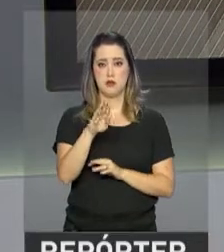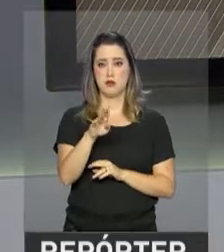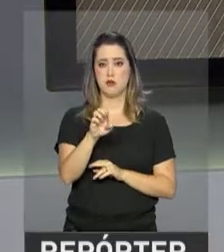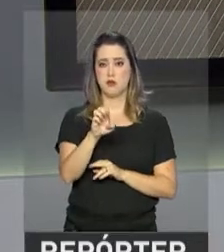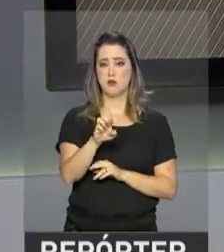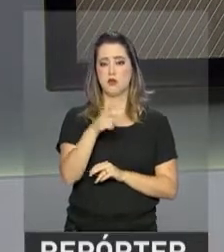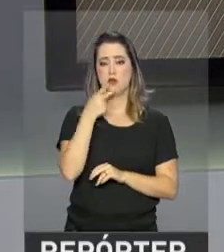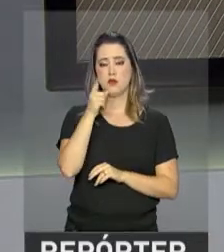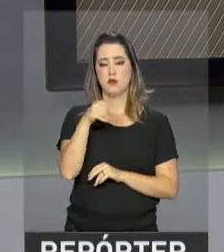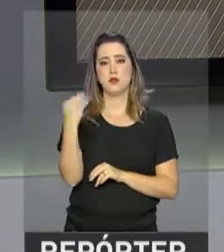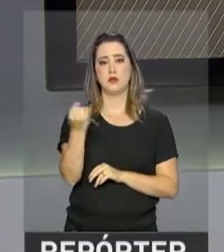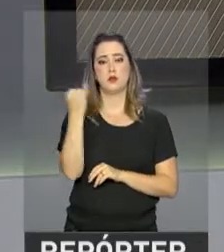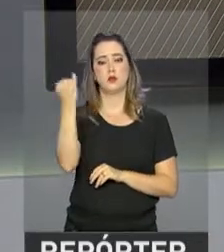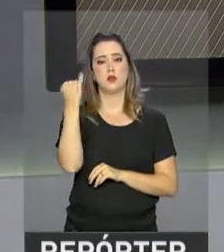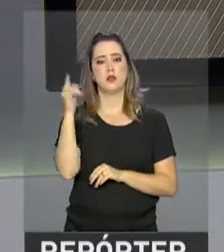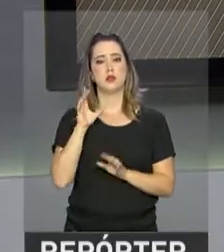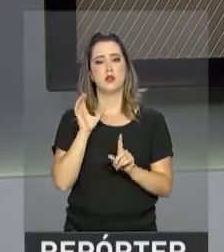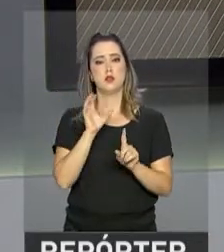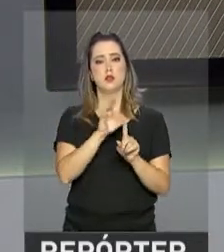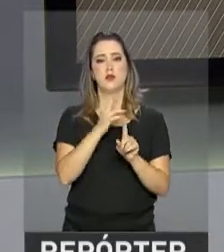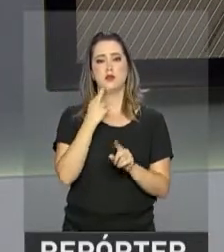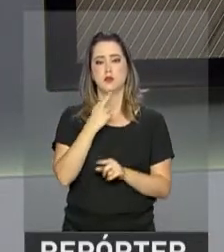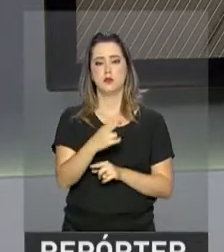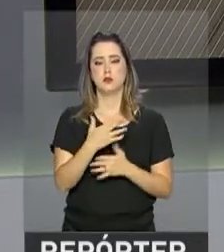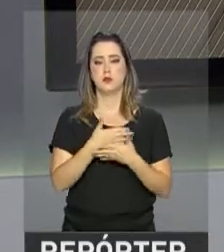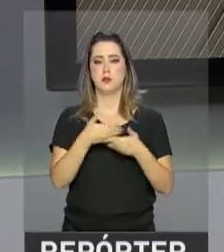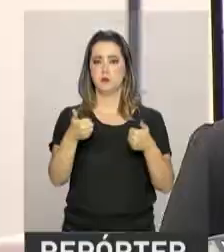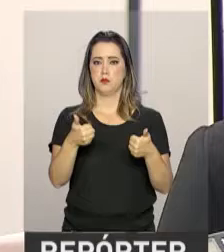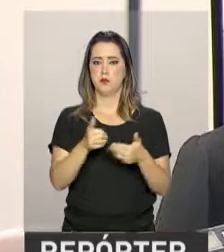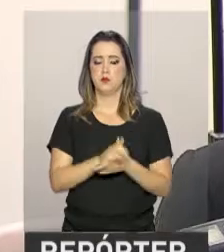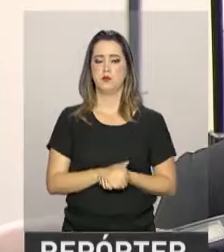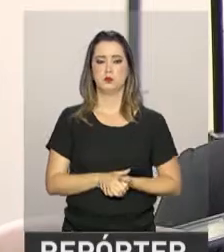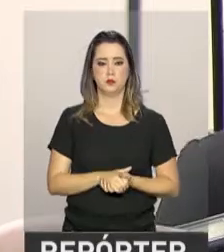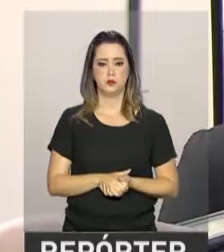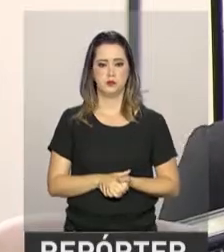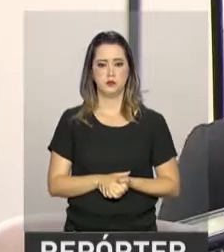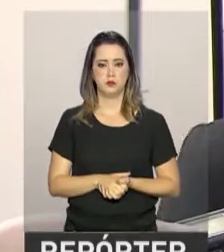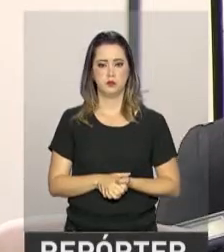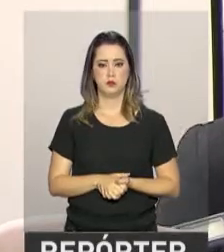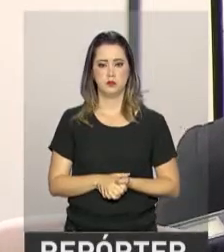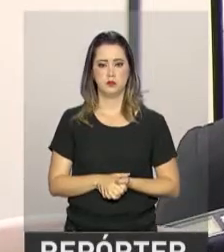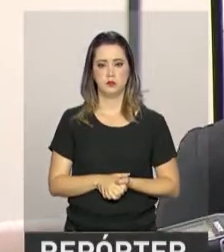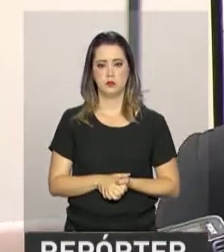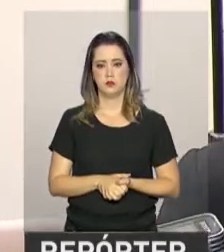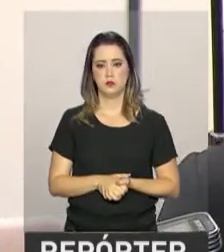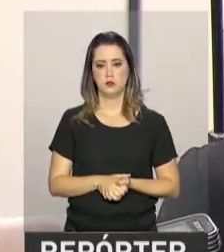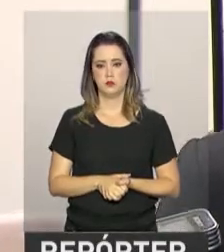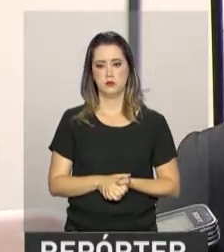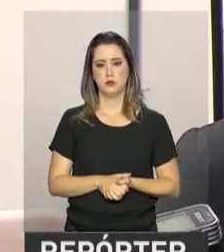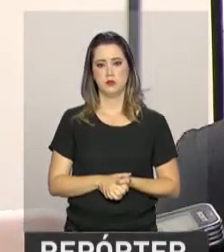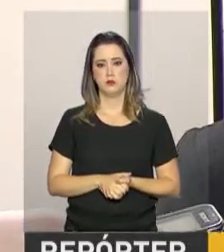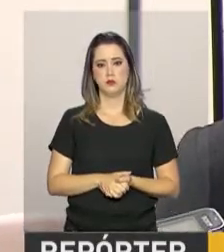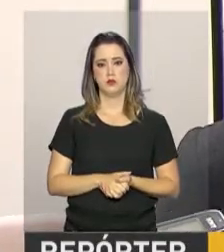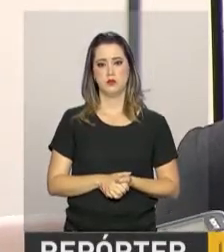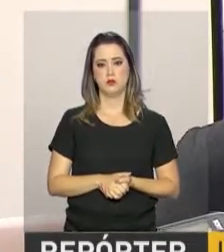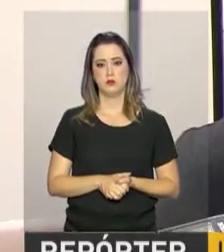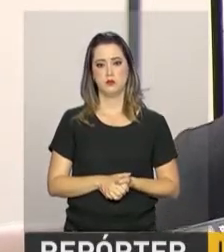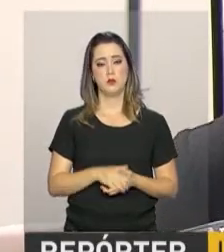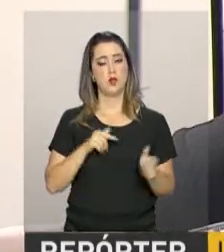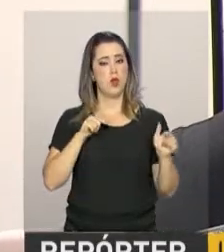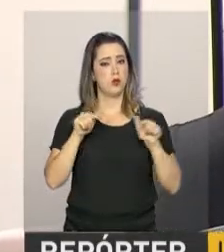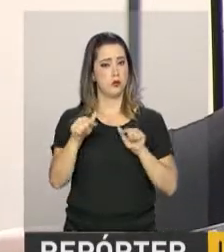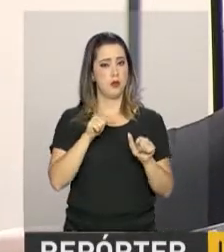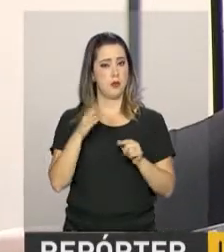destaca os fatores que influenciaram o resultado as atividades mais que mais emprego que mais